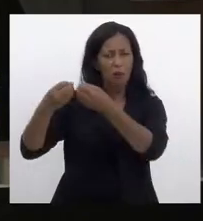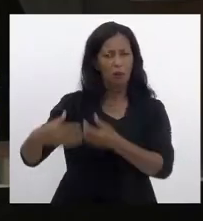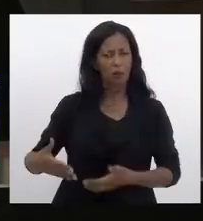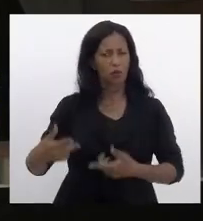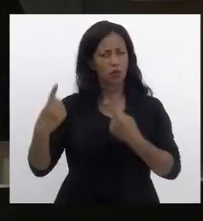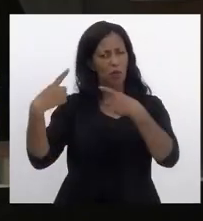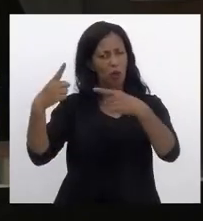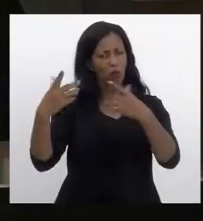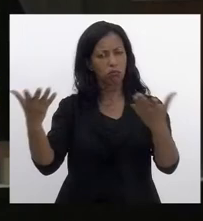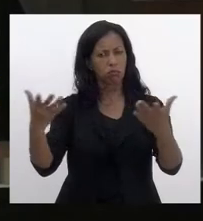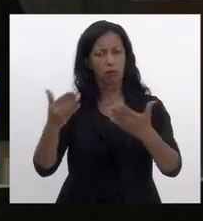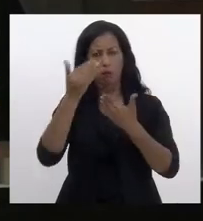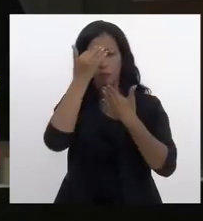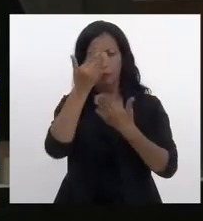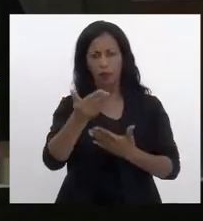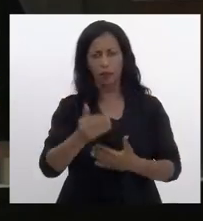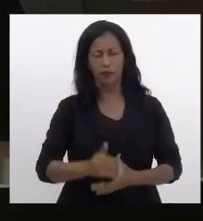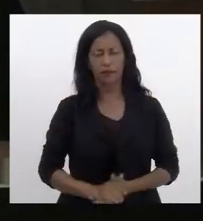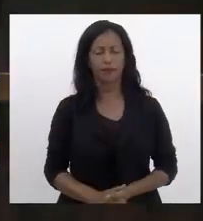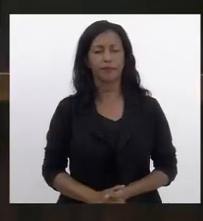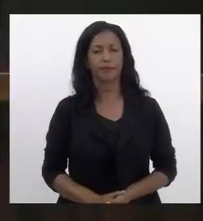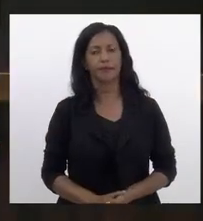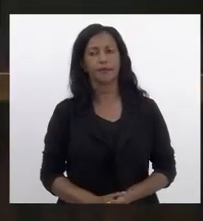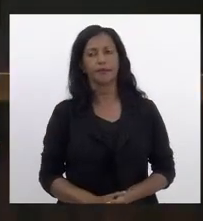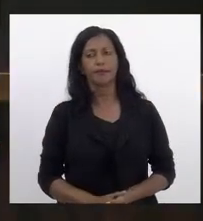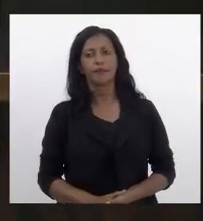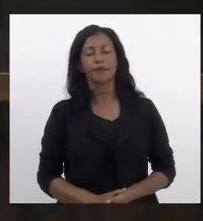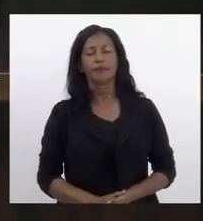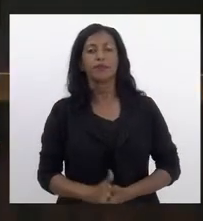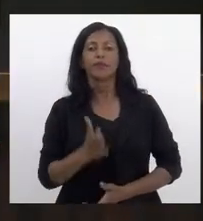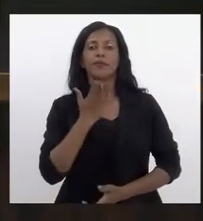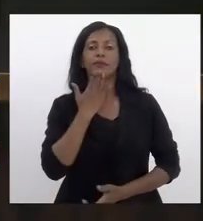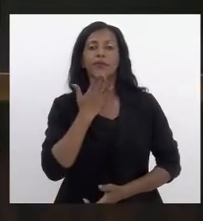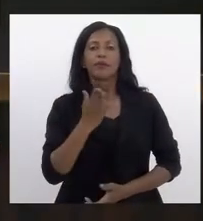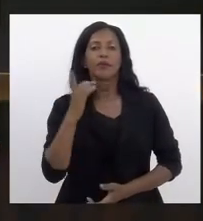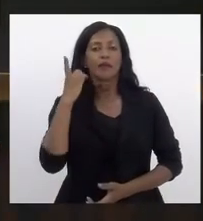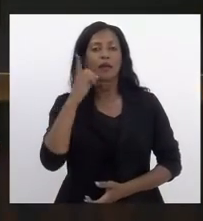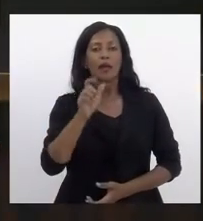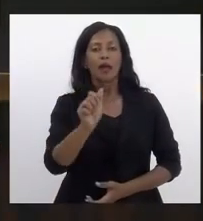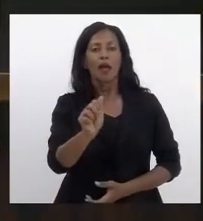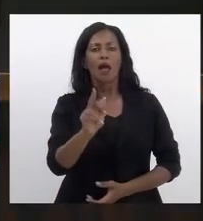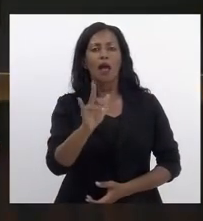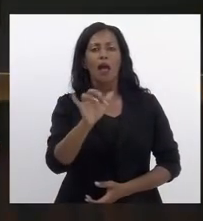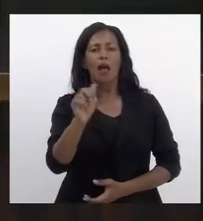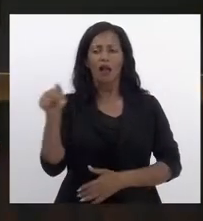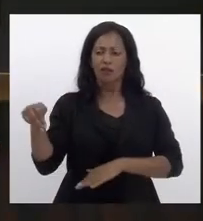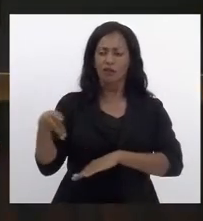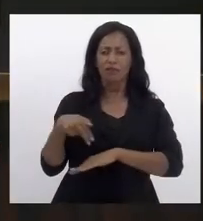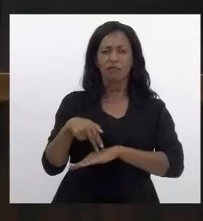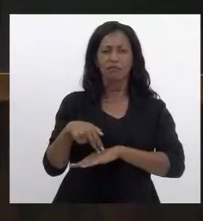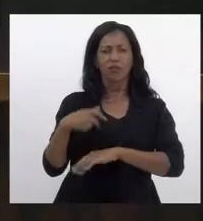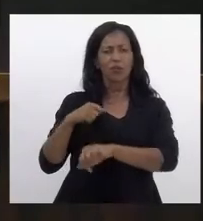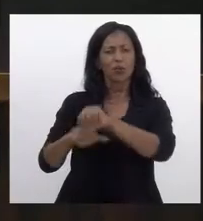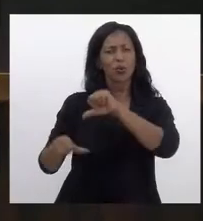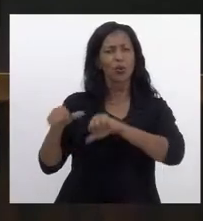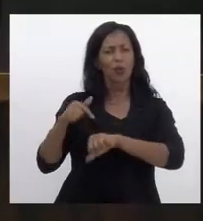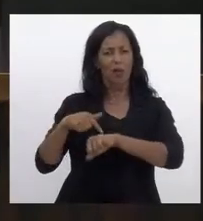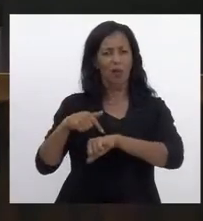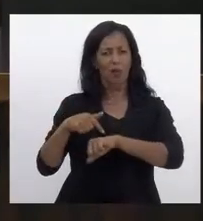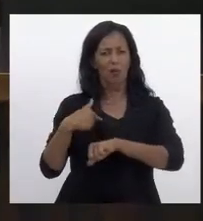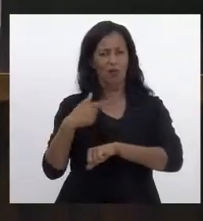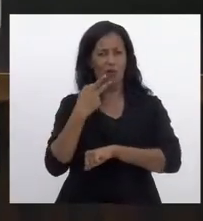Muito obrigado, senhor presidente. Eu queria pedir ao deputado Átila Nunes para presidir aqui enquanto eu faço a discussão do